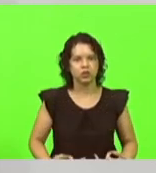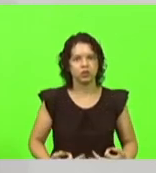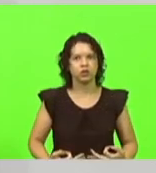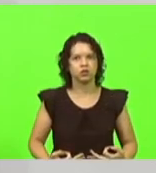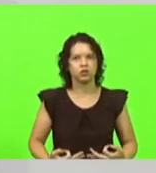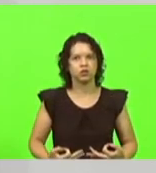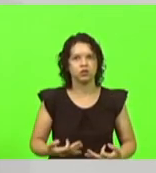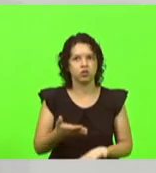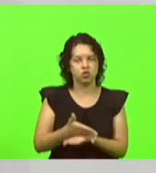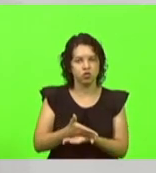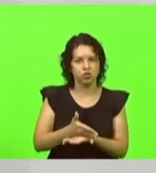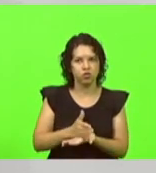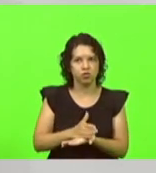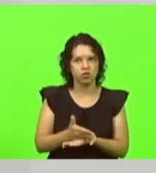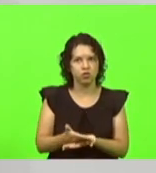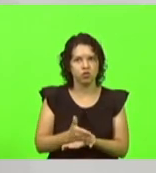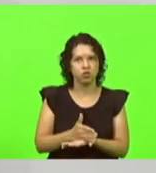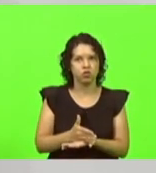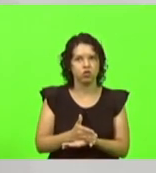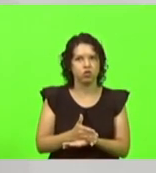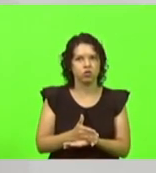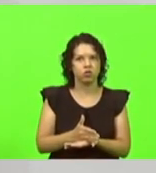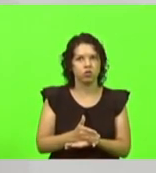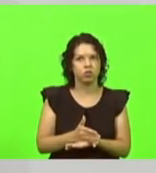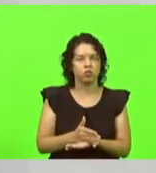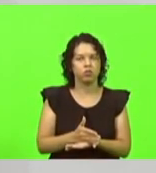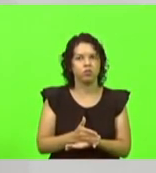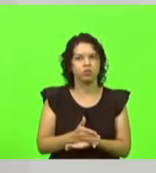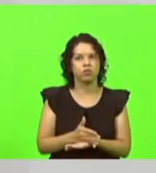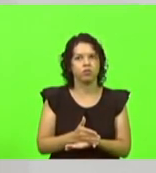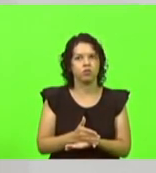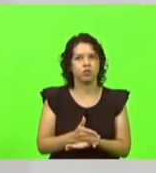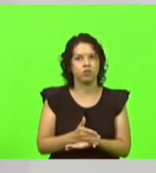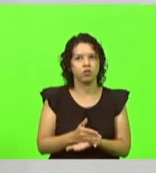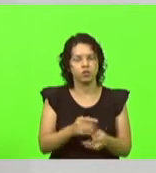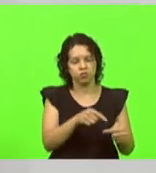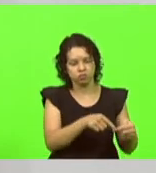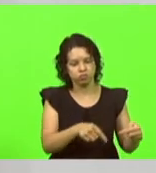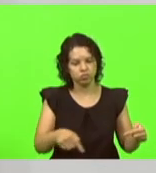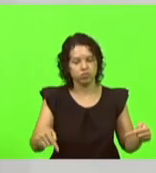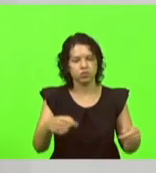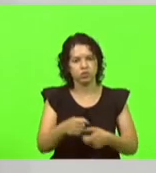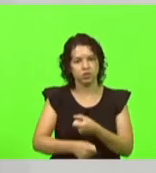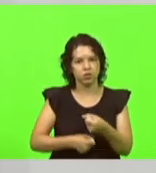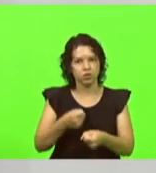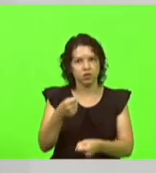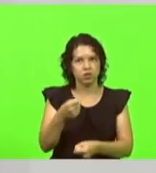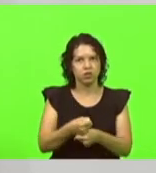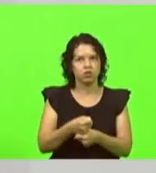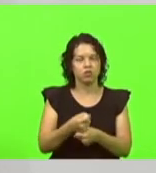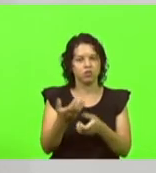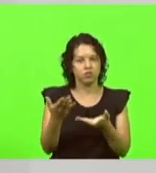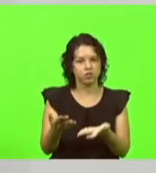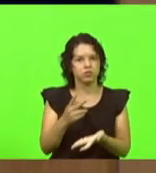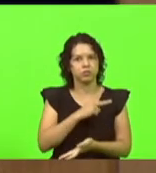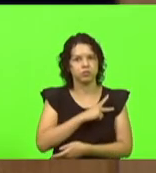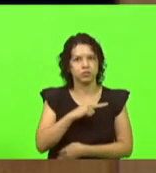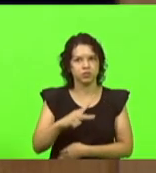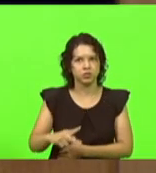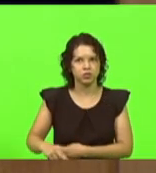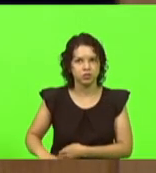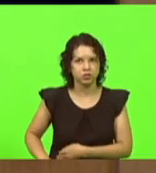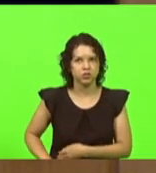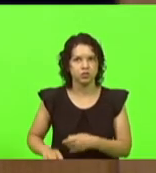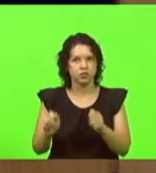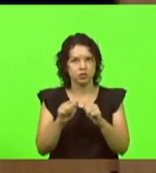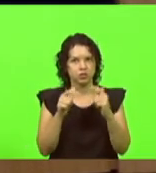Dividimos, dentro do possível, esse ano que Vossa Excelência presidiu a Casa.